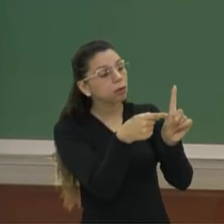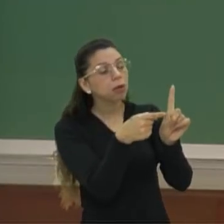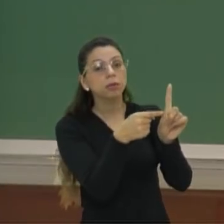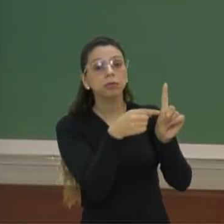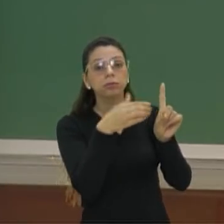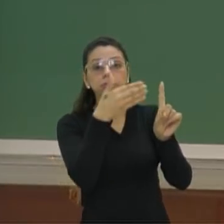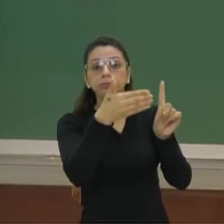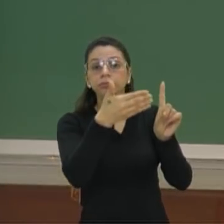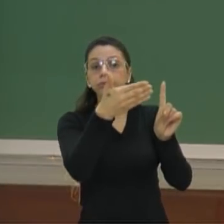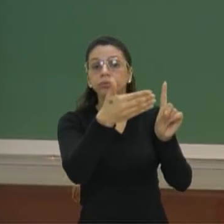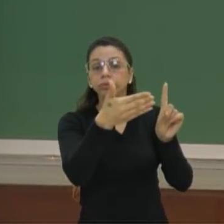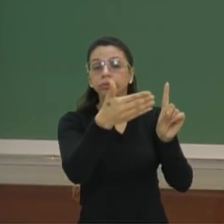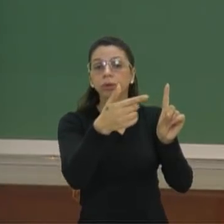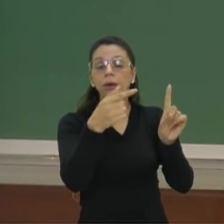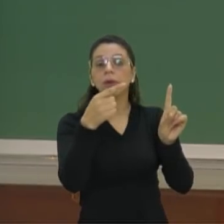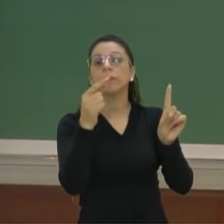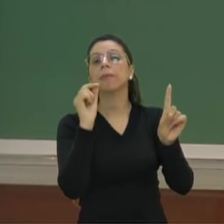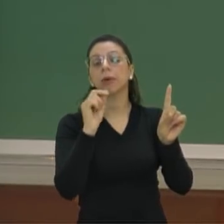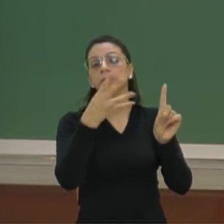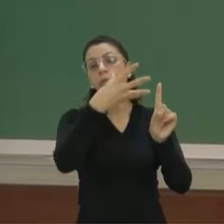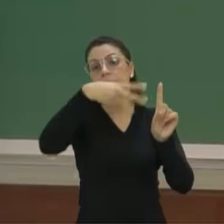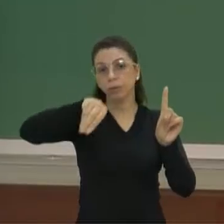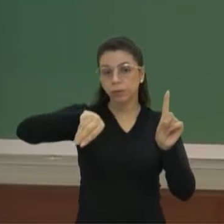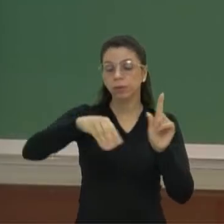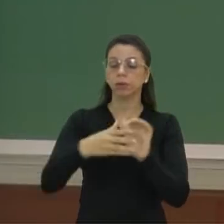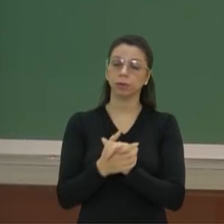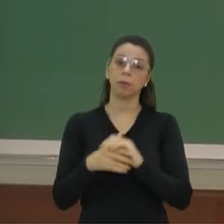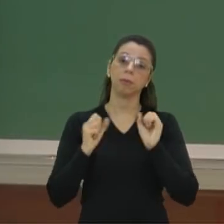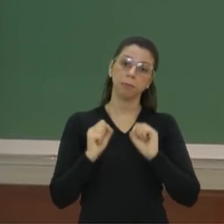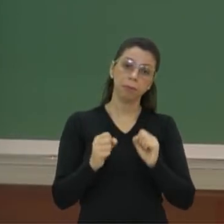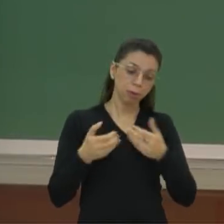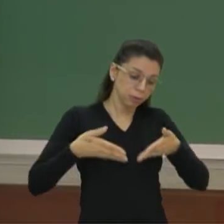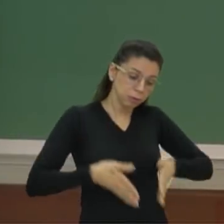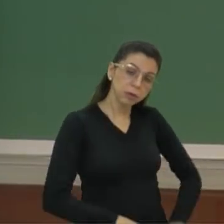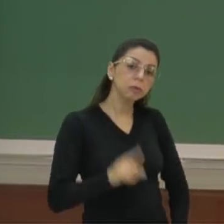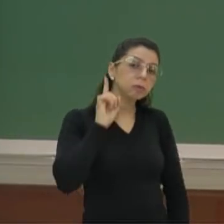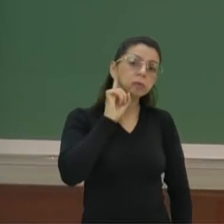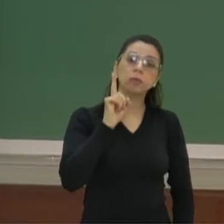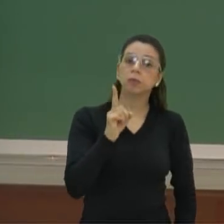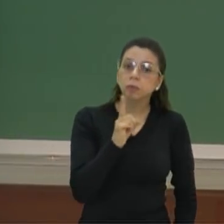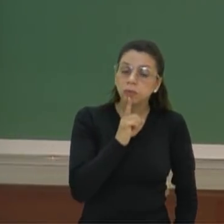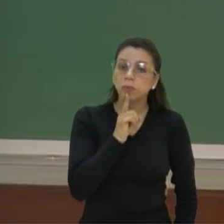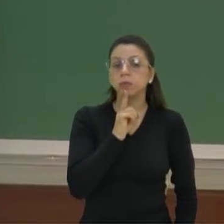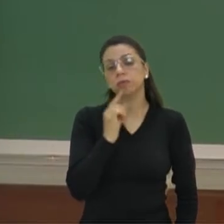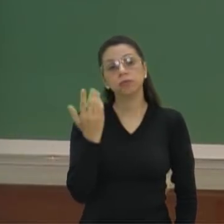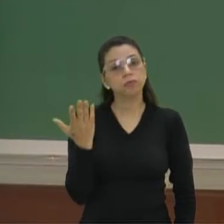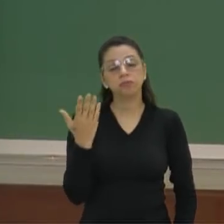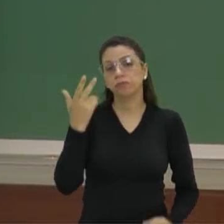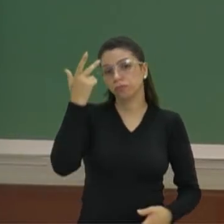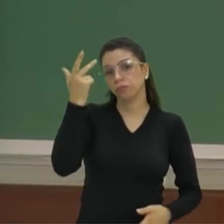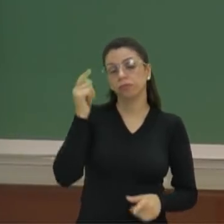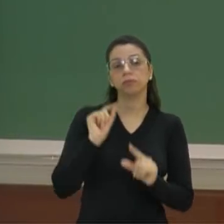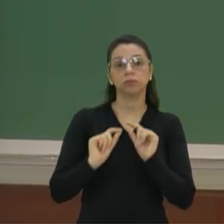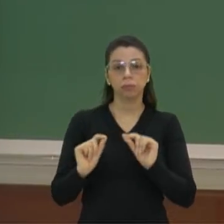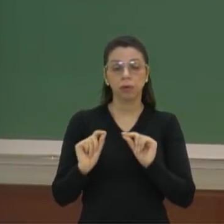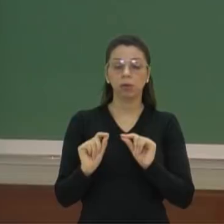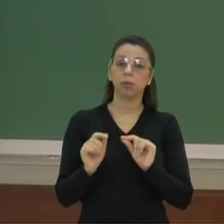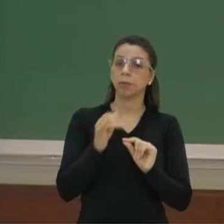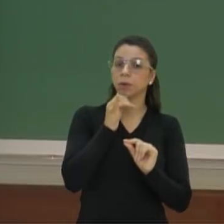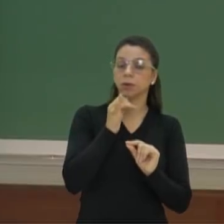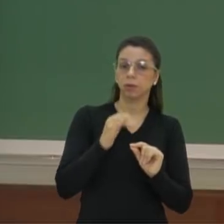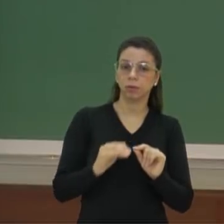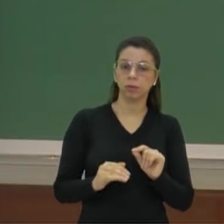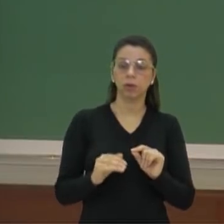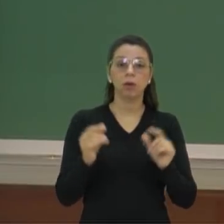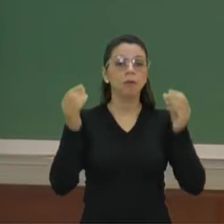seu desenvolvimento embrionário. Então, ela já pode nascer surda e não ter adquirido, não ter ficado surda, por exemplo, com